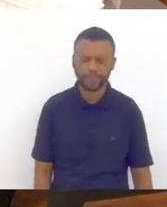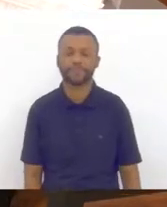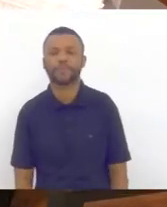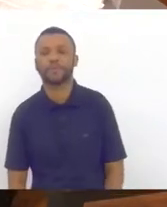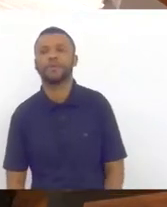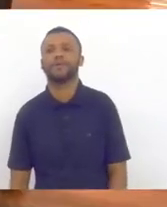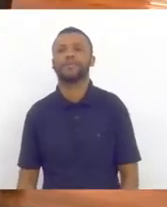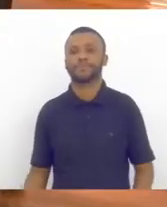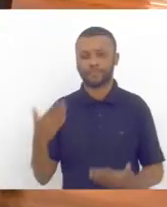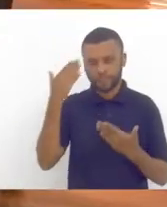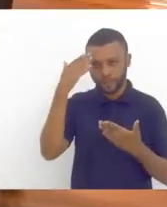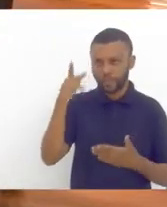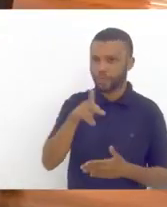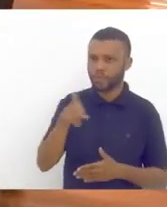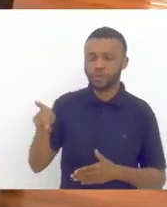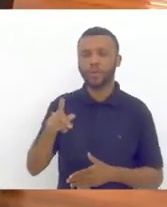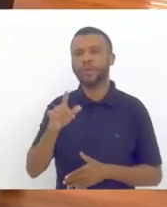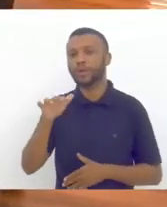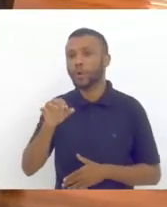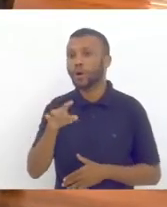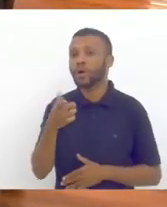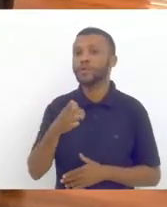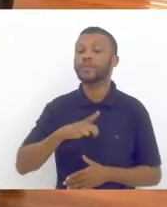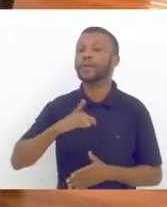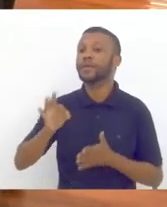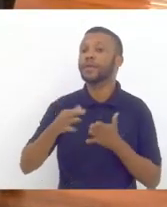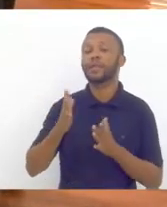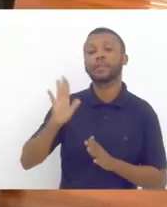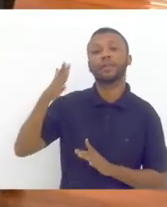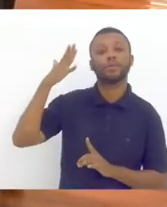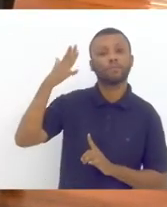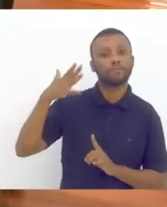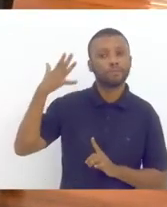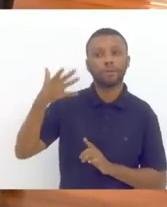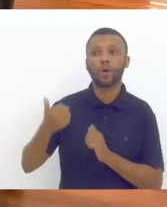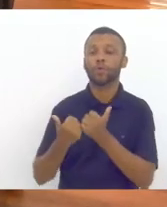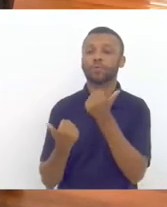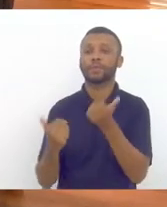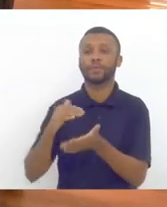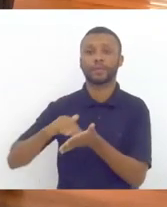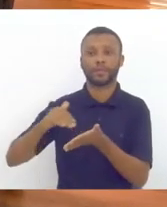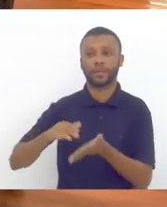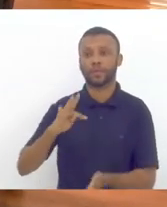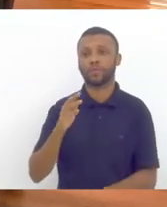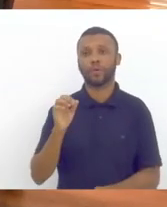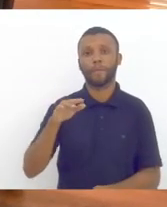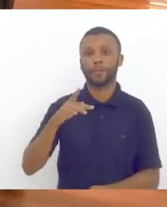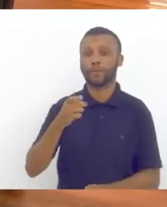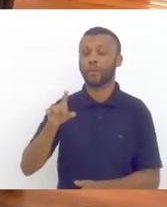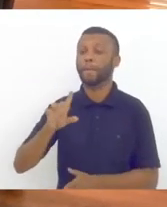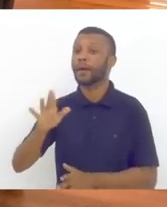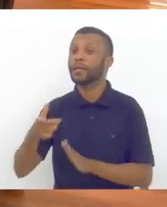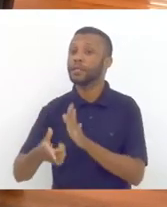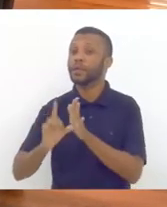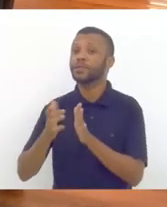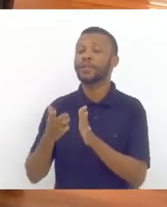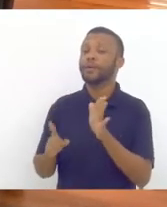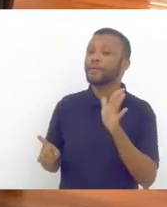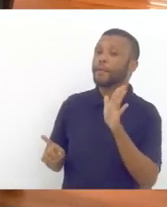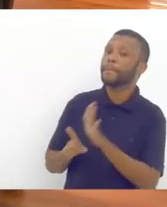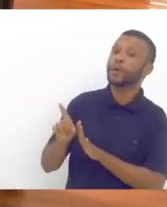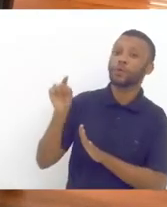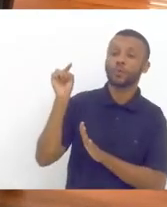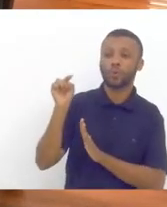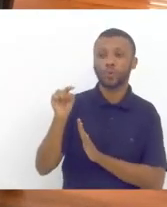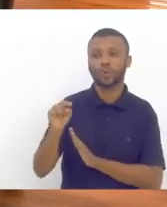Obrigado, professor Lincoln. A gente agora só tem escrito aqui o subsecretário Thompson, mas antes de passar a palavra, eu gostaria de fazer uma pergunta